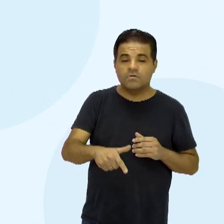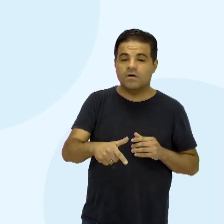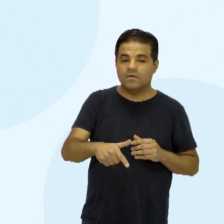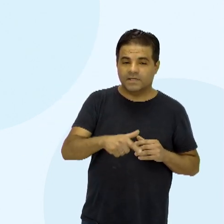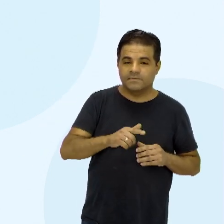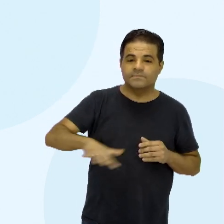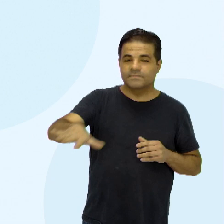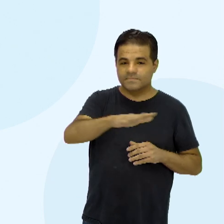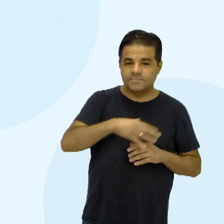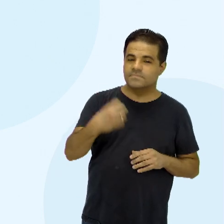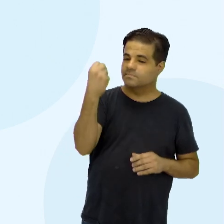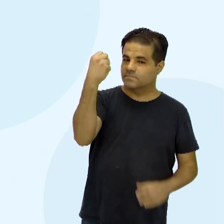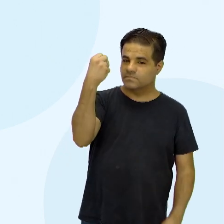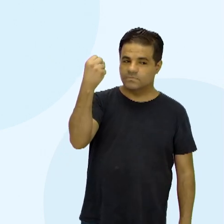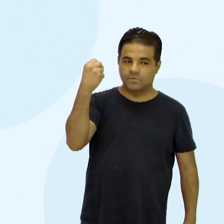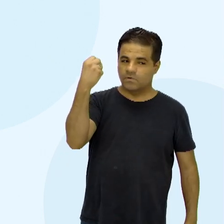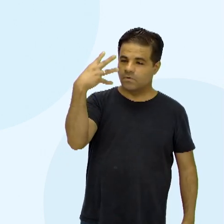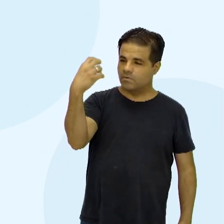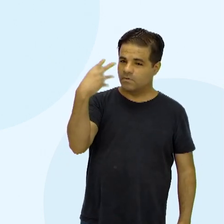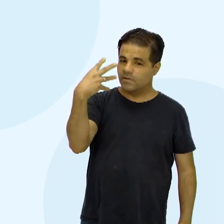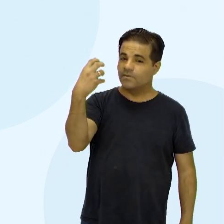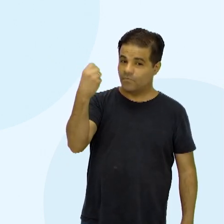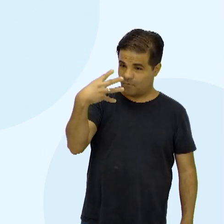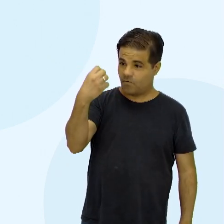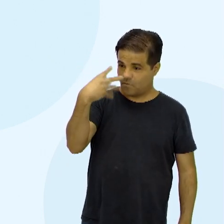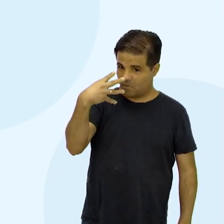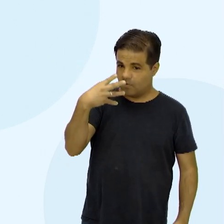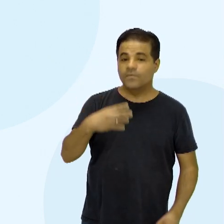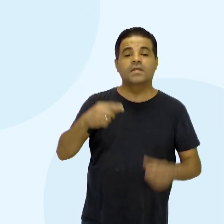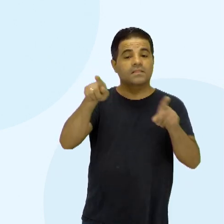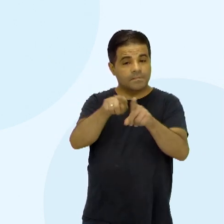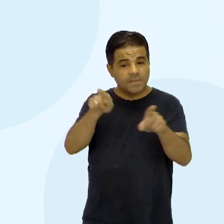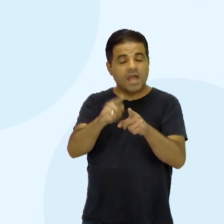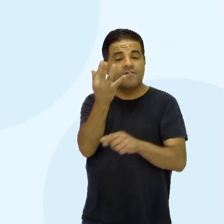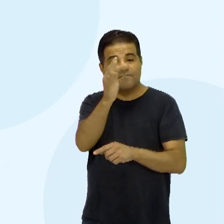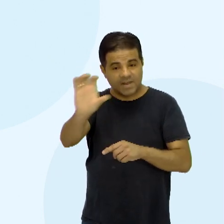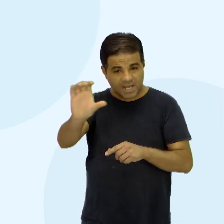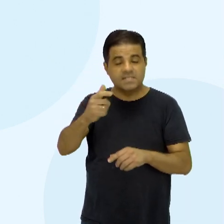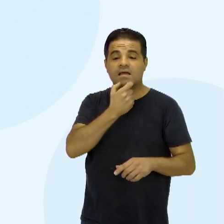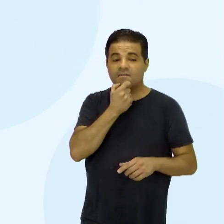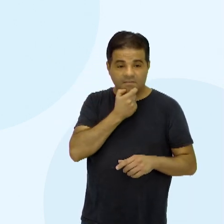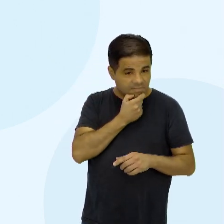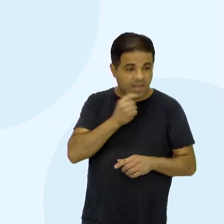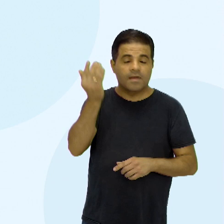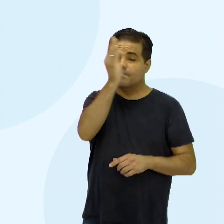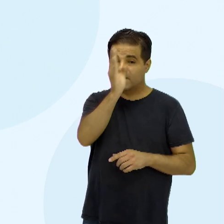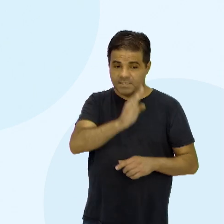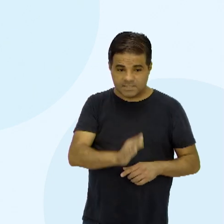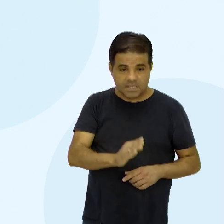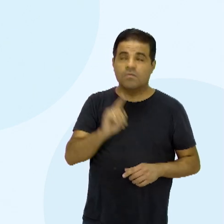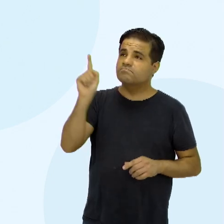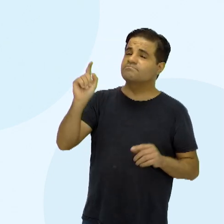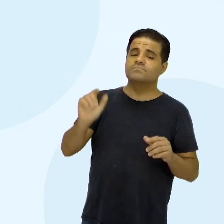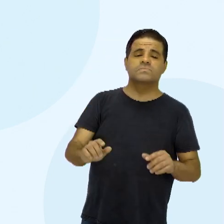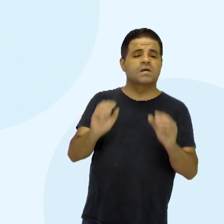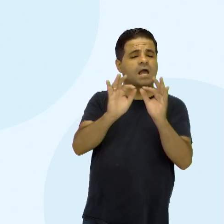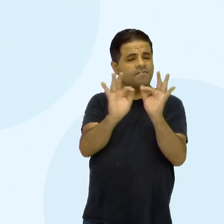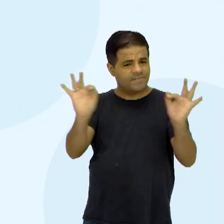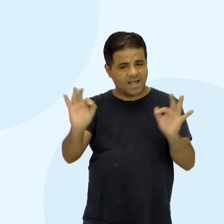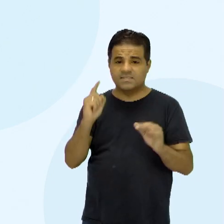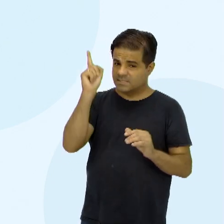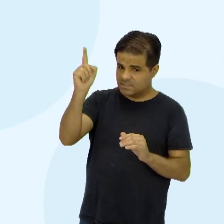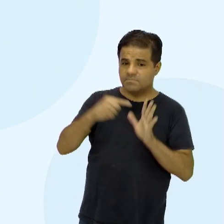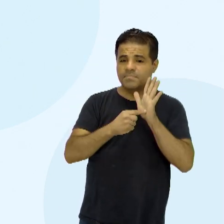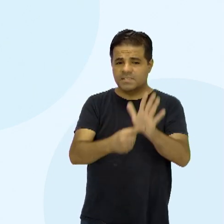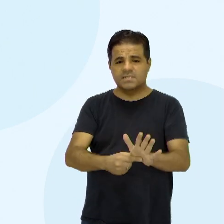ó, Hong Kong, França, Inglaterra e no Brasil. A oração acima apresenta uma